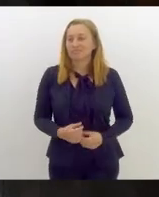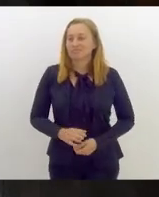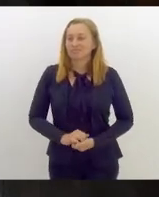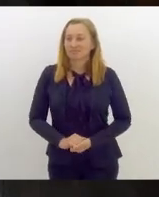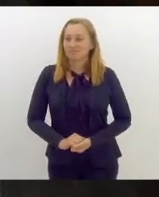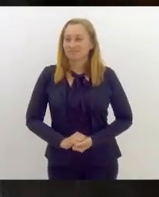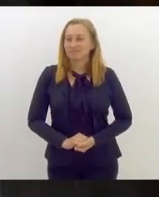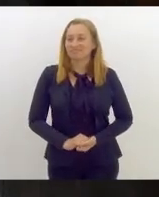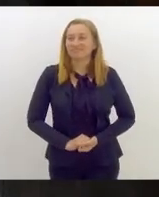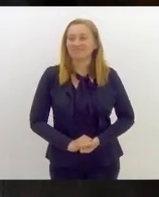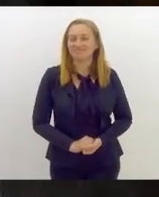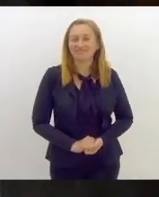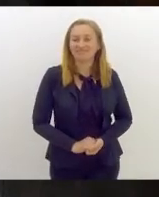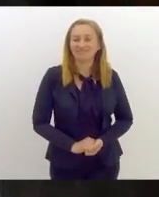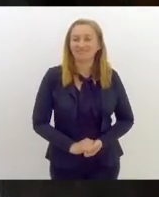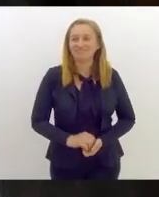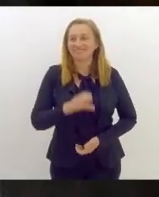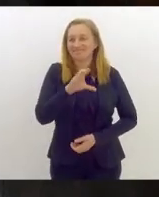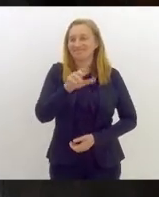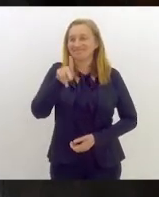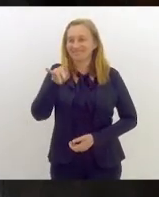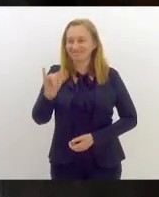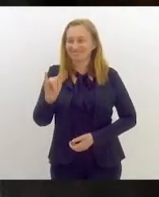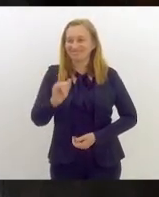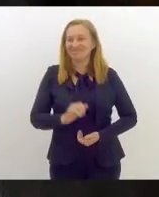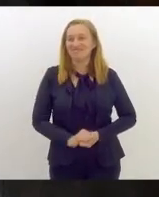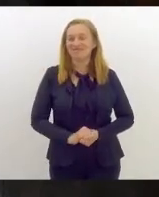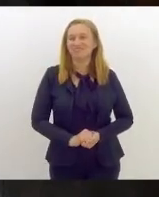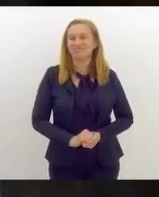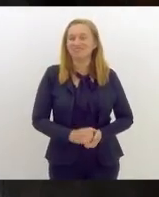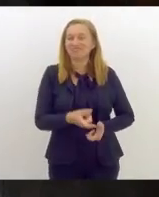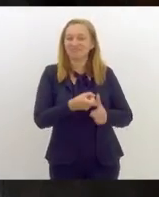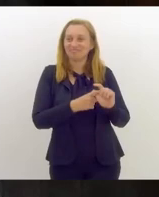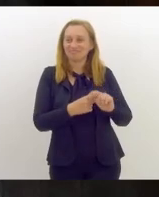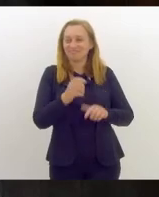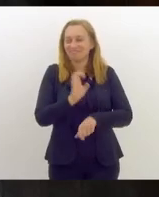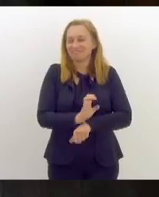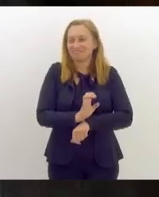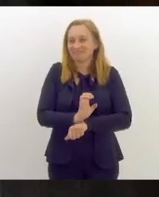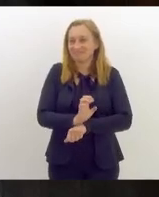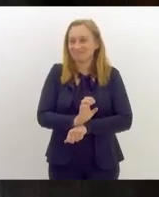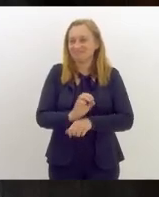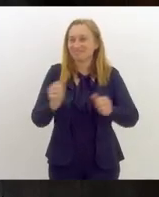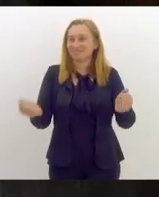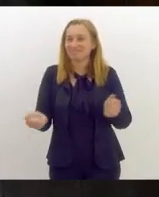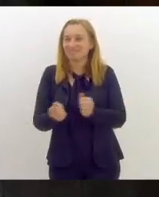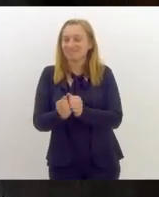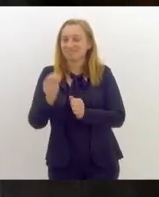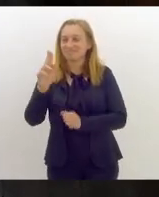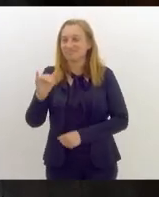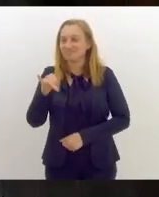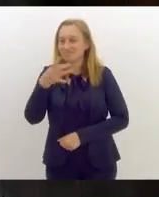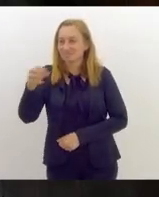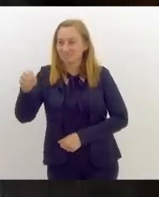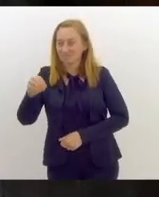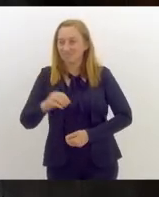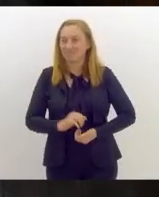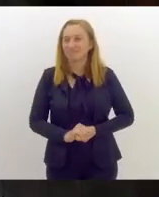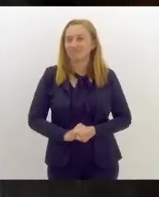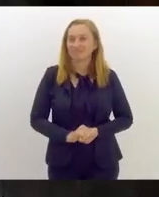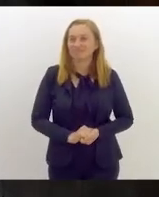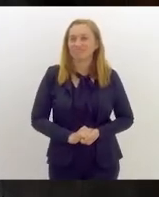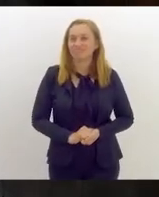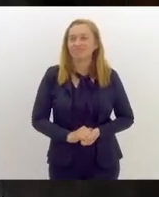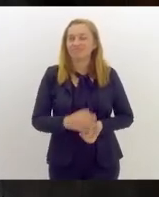B na CPI da dívida do estado com a união oficiamos a